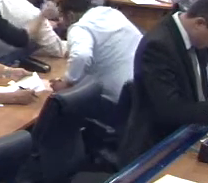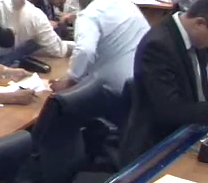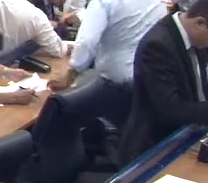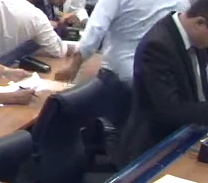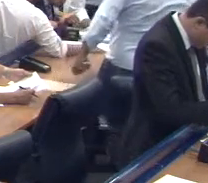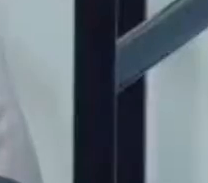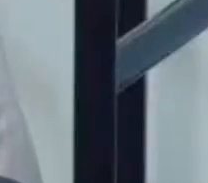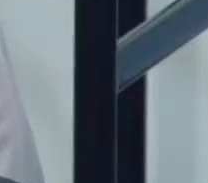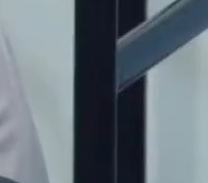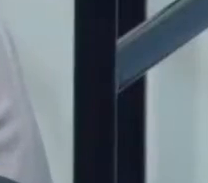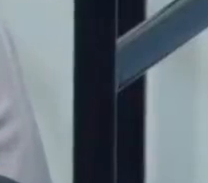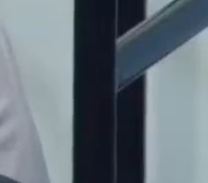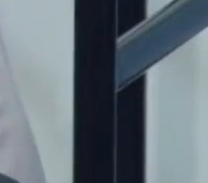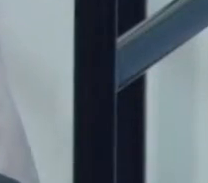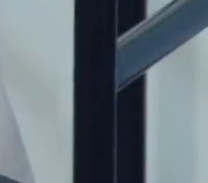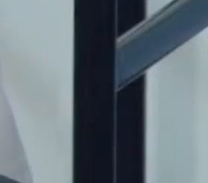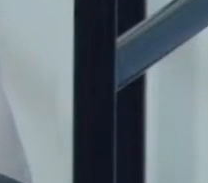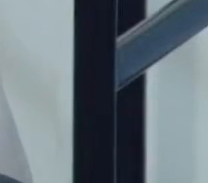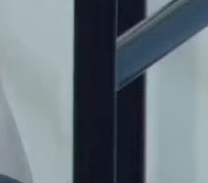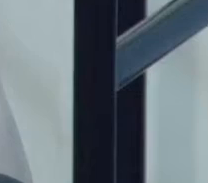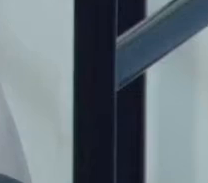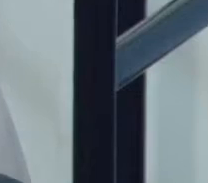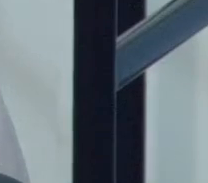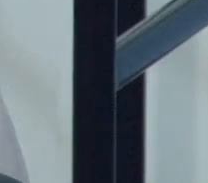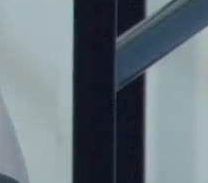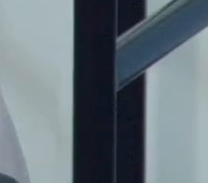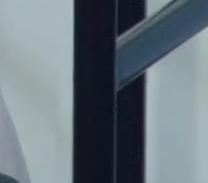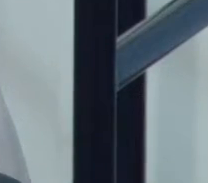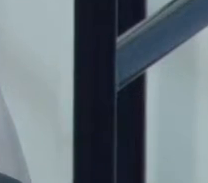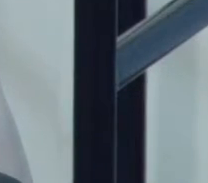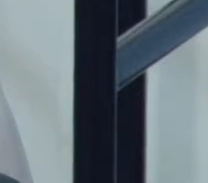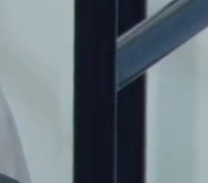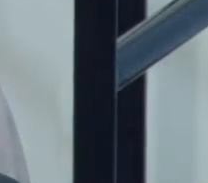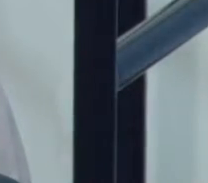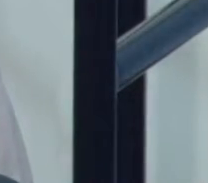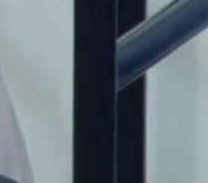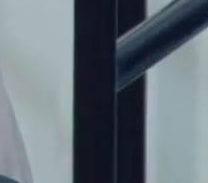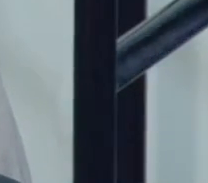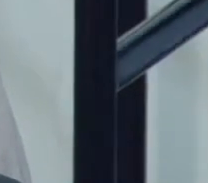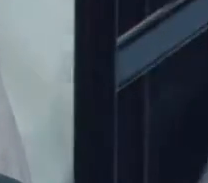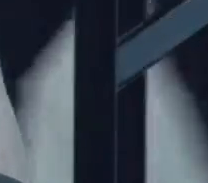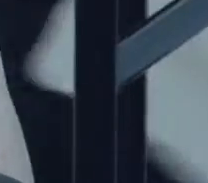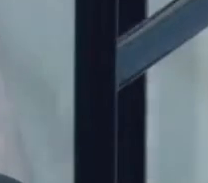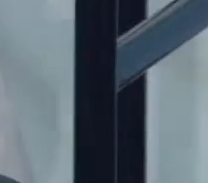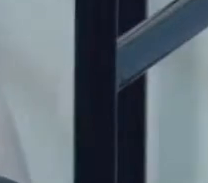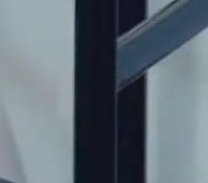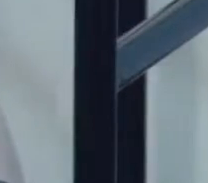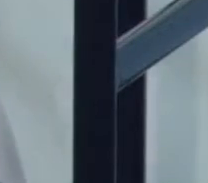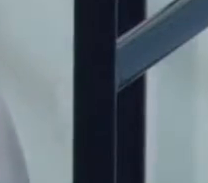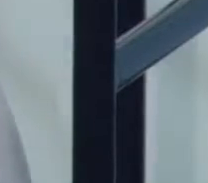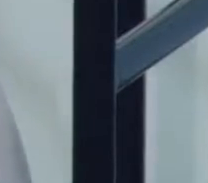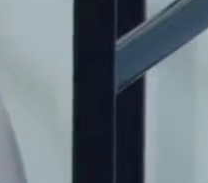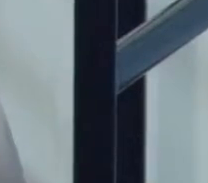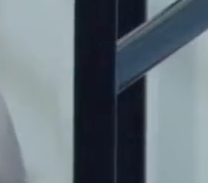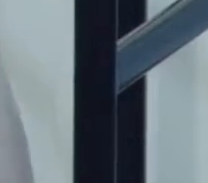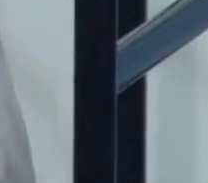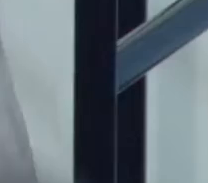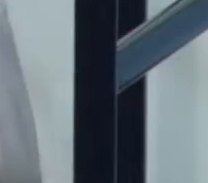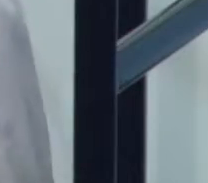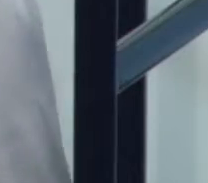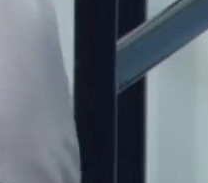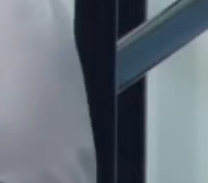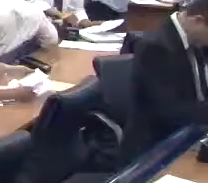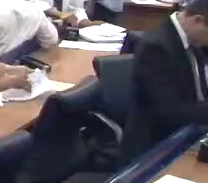Também, vereador. Posso continuar ou não? Depois eu justifico. Faça uma votação, vereador. Tá bom, depois eu justifico.